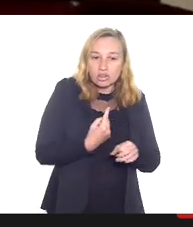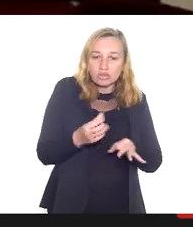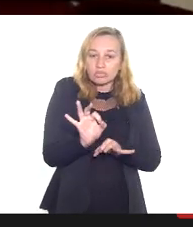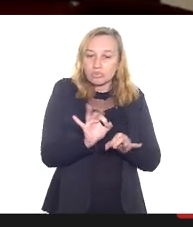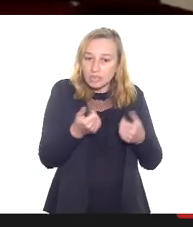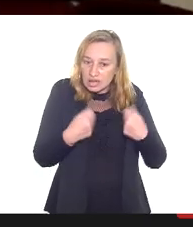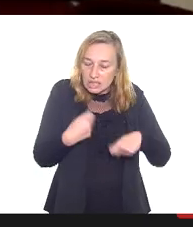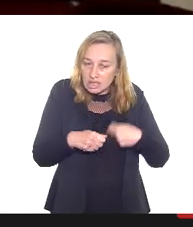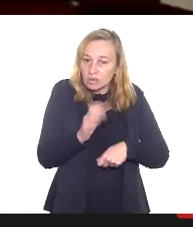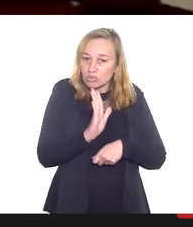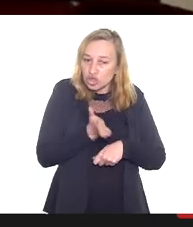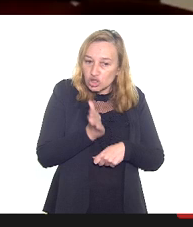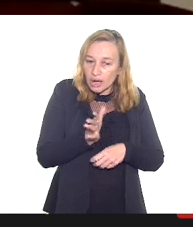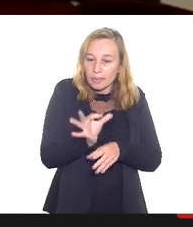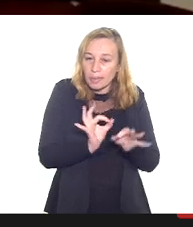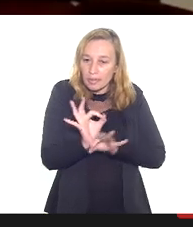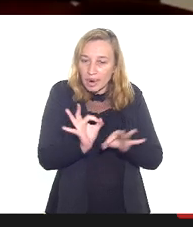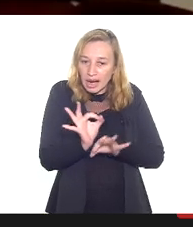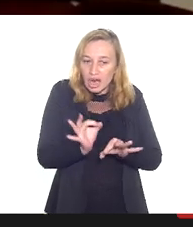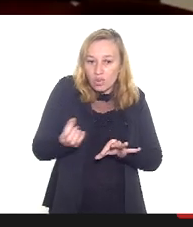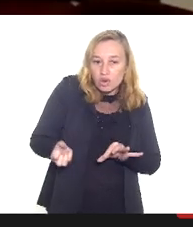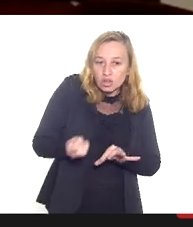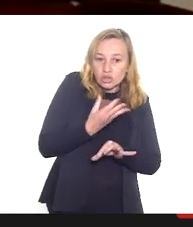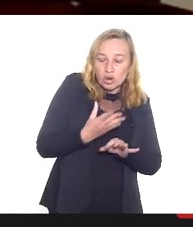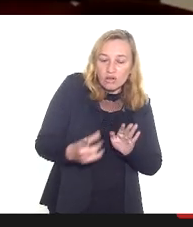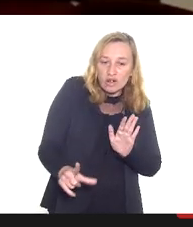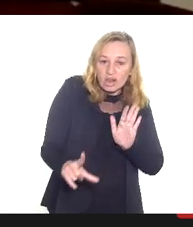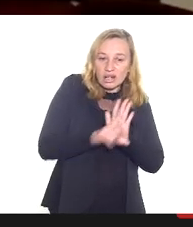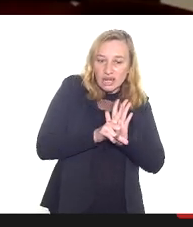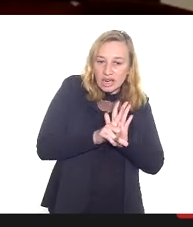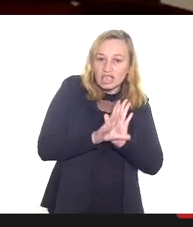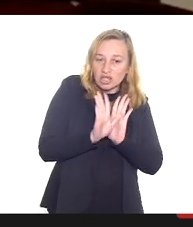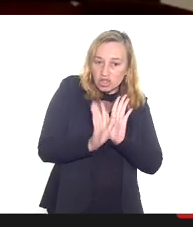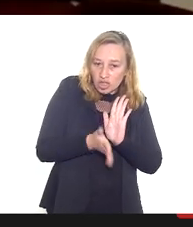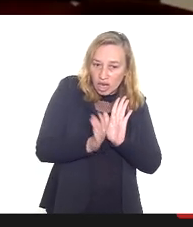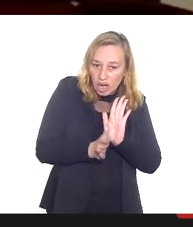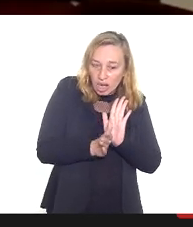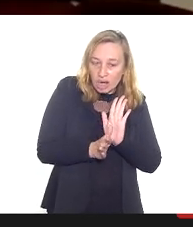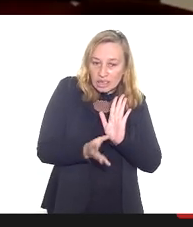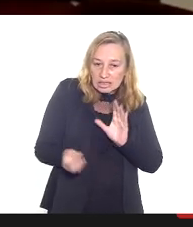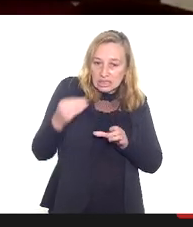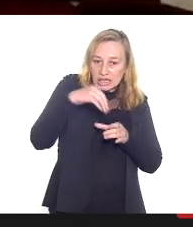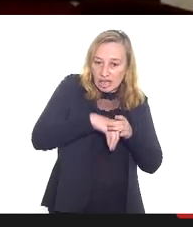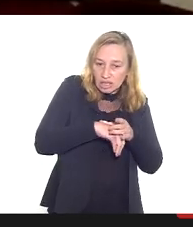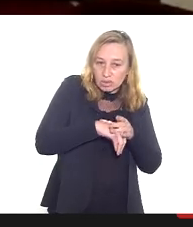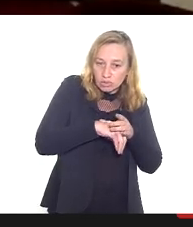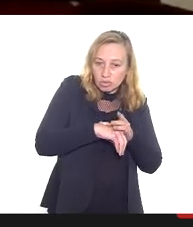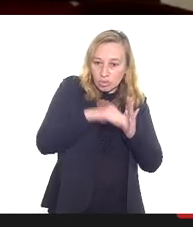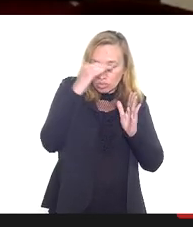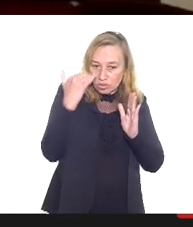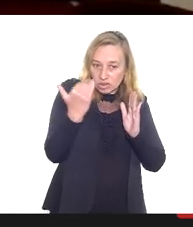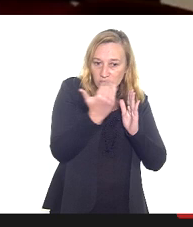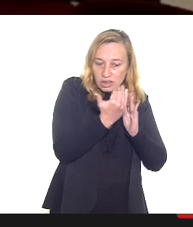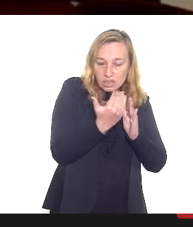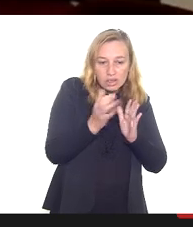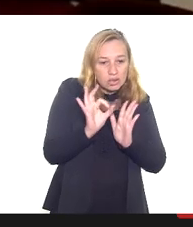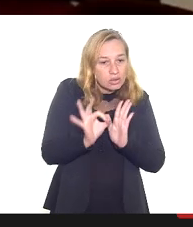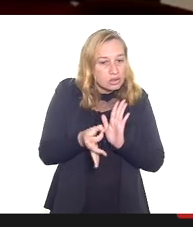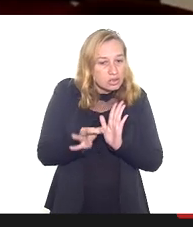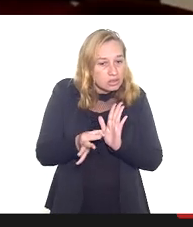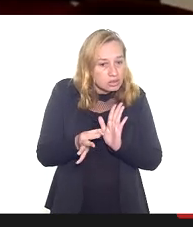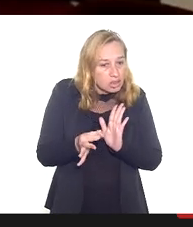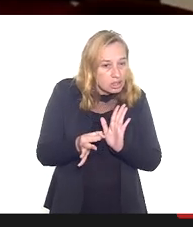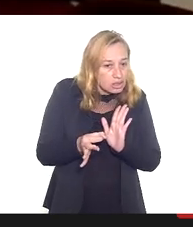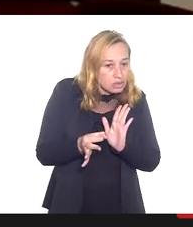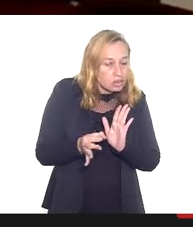já estar, né, com a nova legislação, né, dentro da nova legislação e ofertando no âmbito, né, do Estado